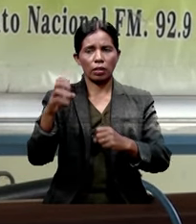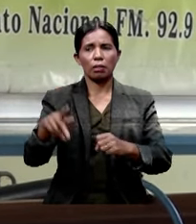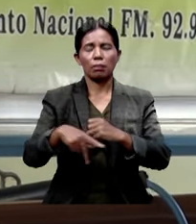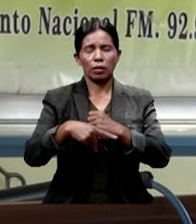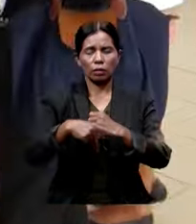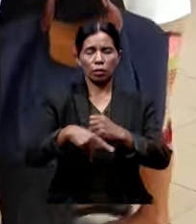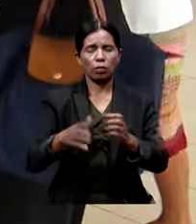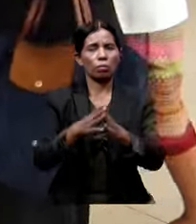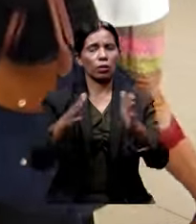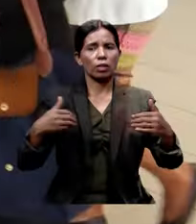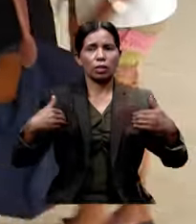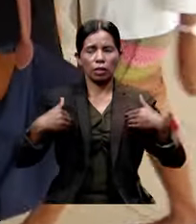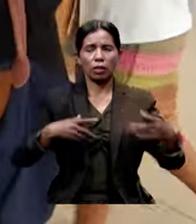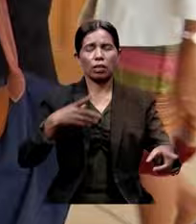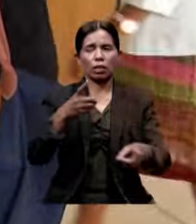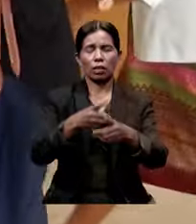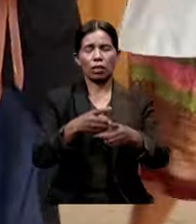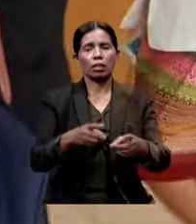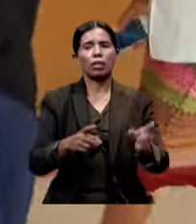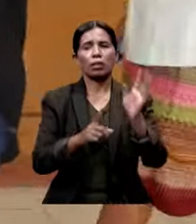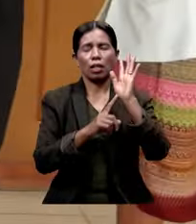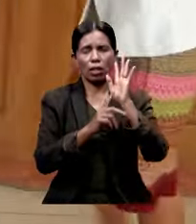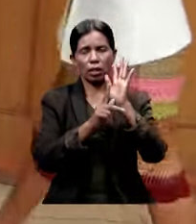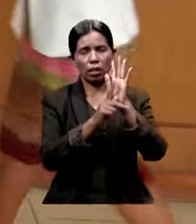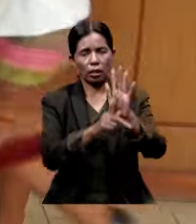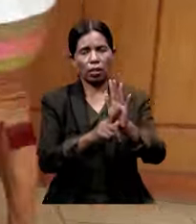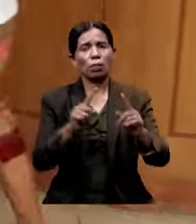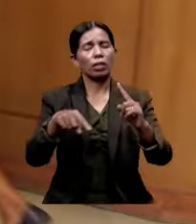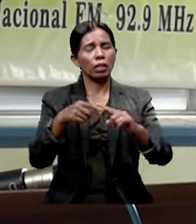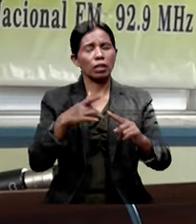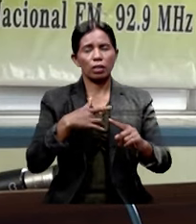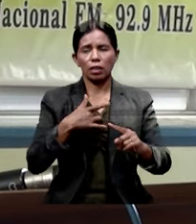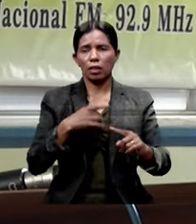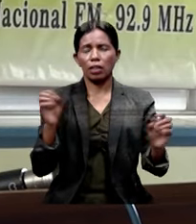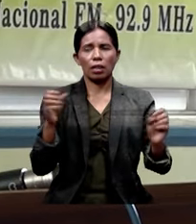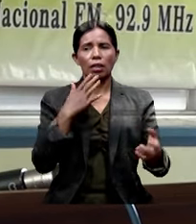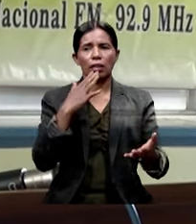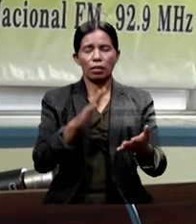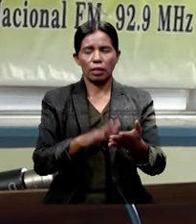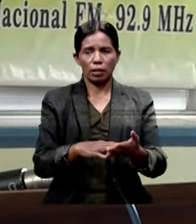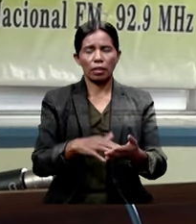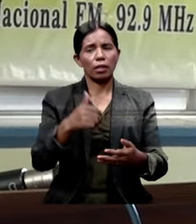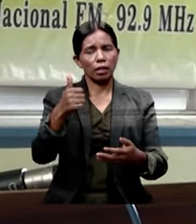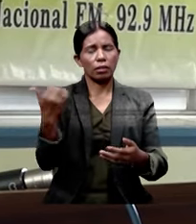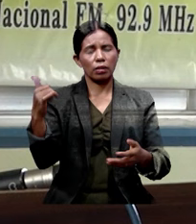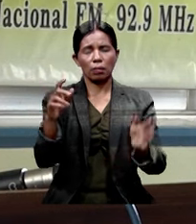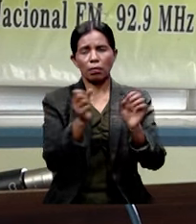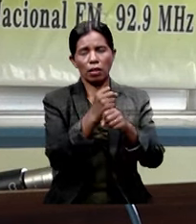nia direito a tu halokeisha ben recente la satisfaz de ser ba halokeisha